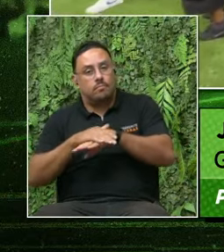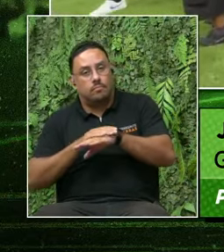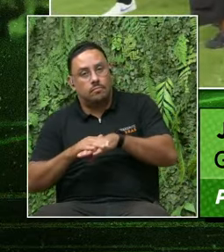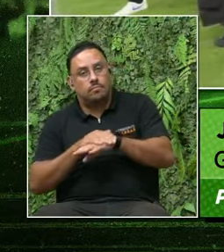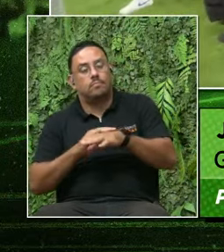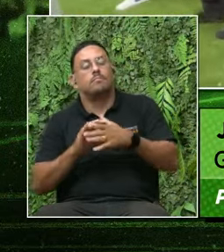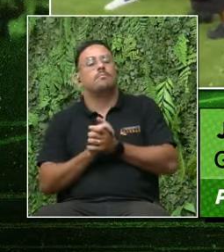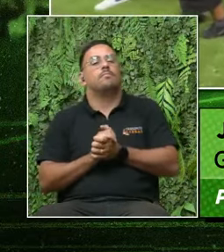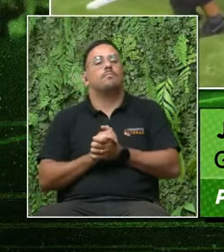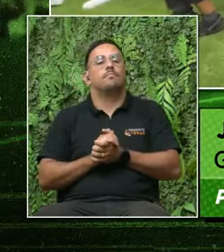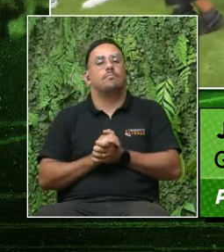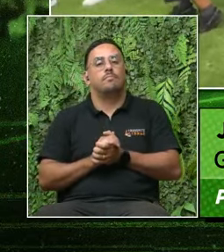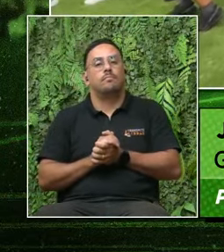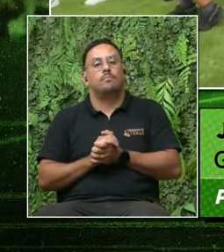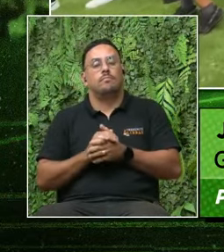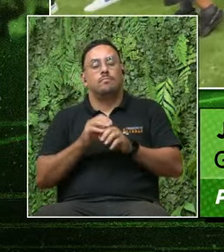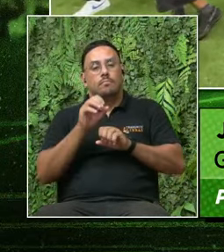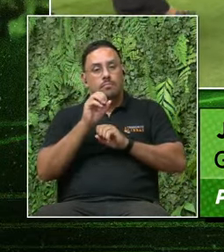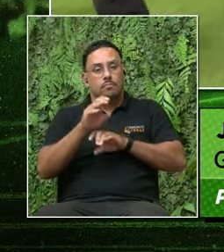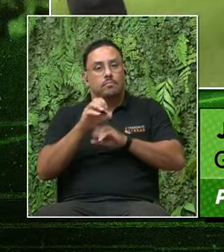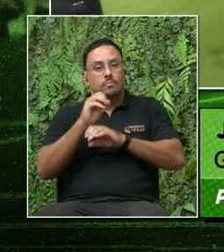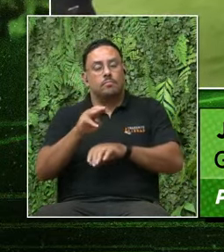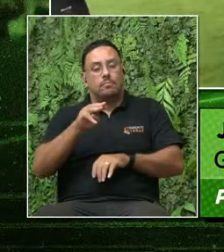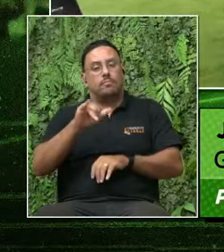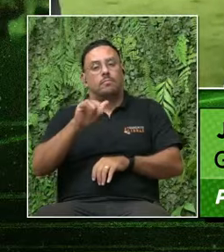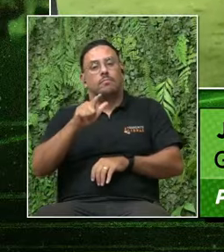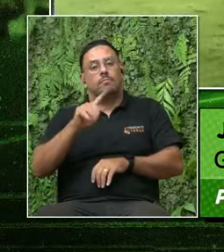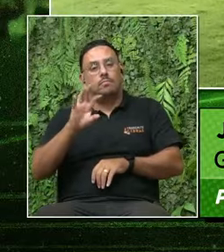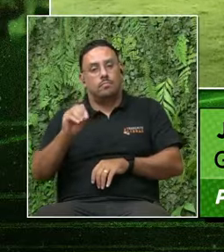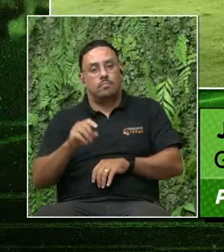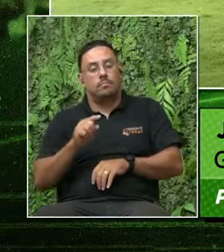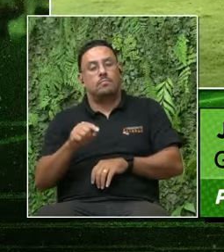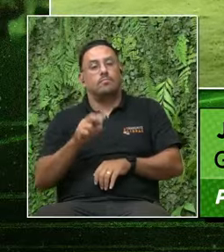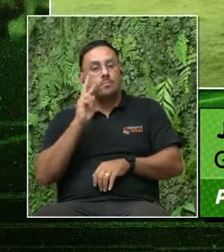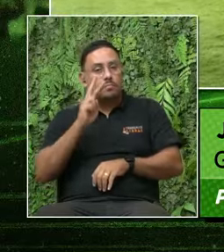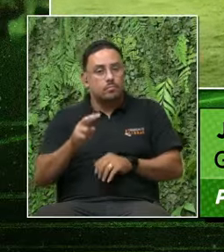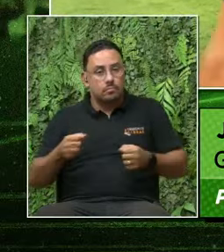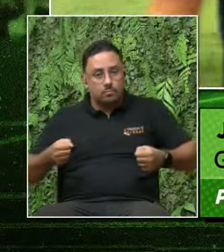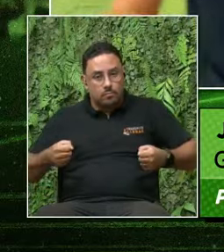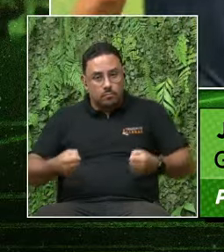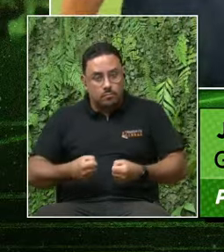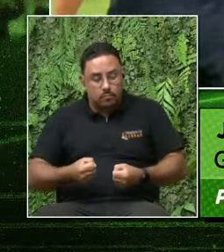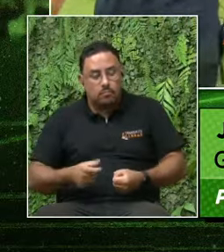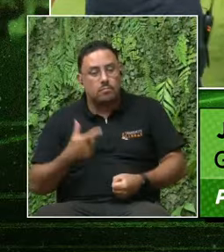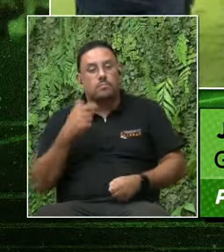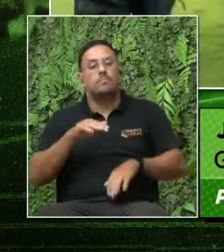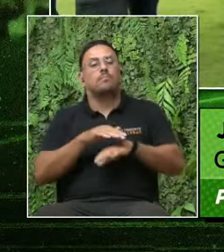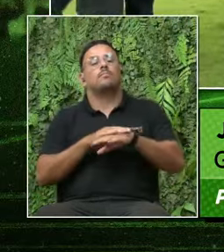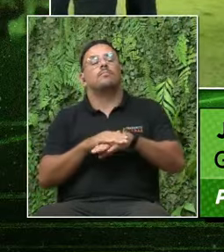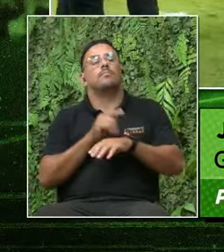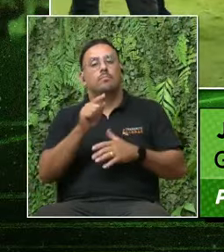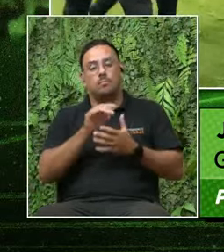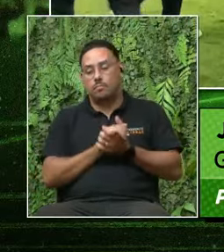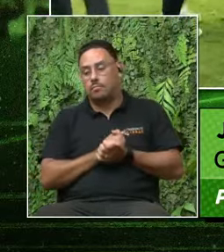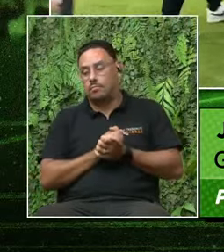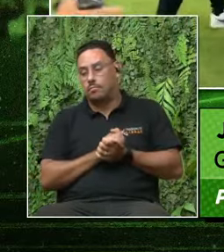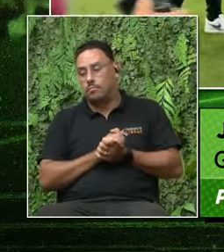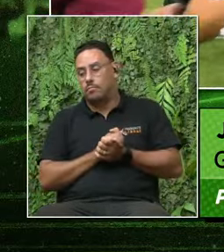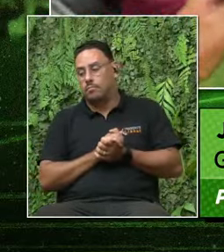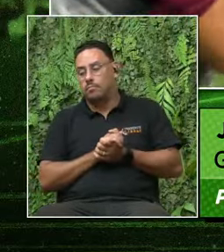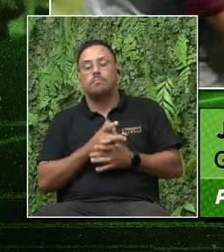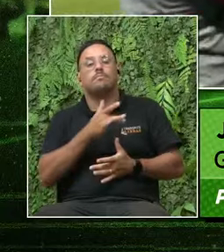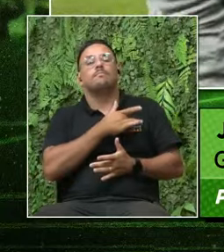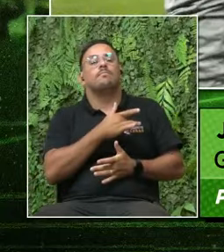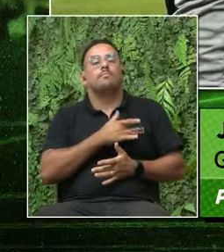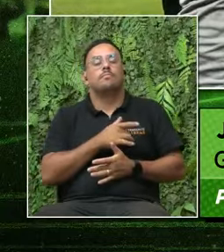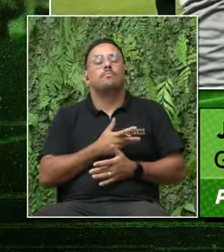o o técnico gabrielito V ver hul por aqui a gente CONSEG falar com ele aqui Cruzeiro agora